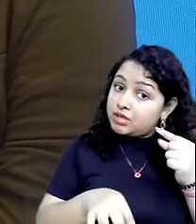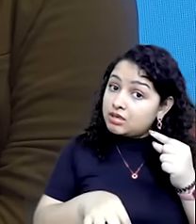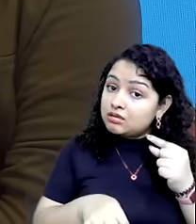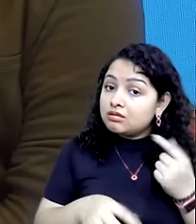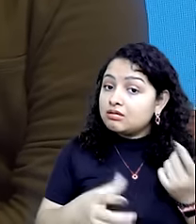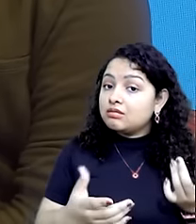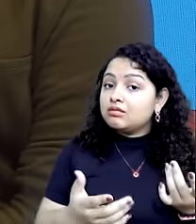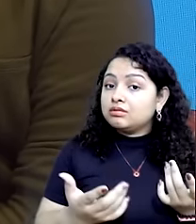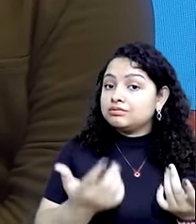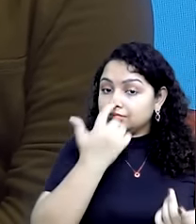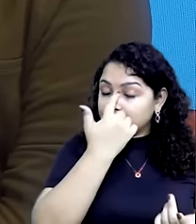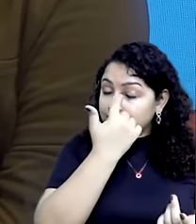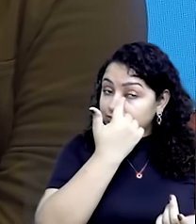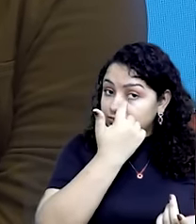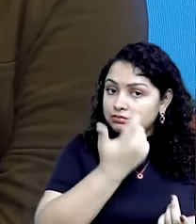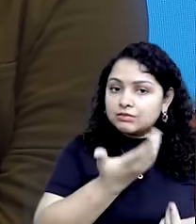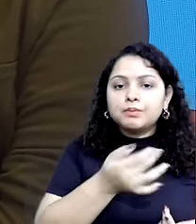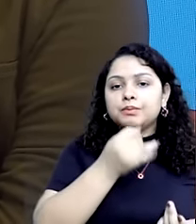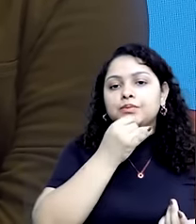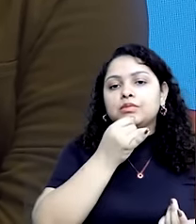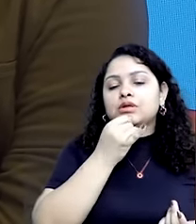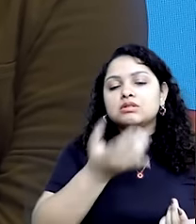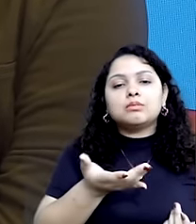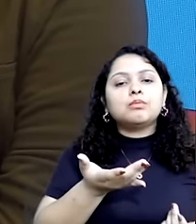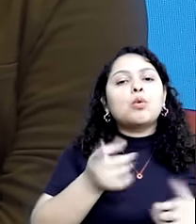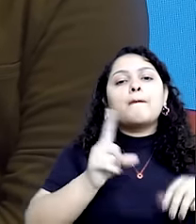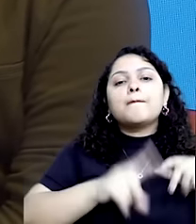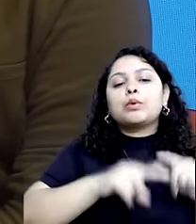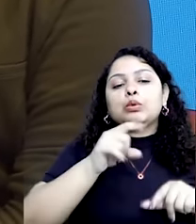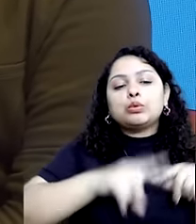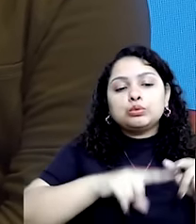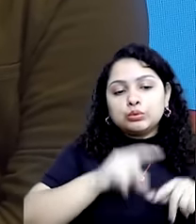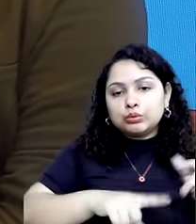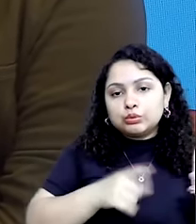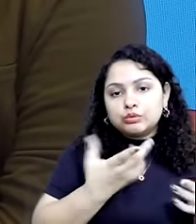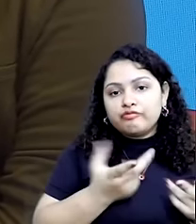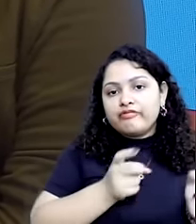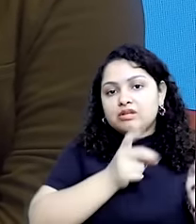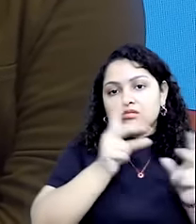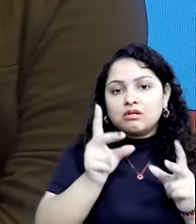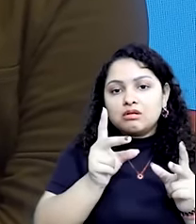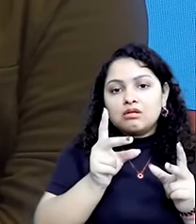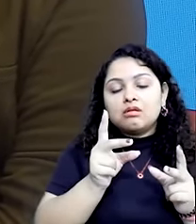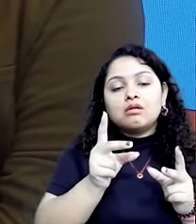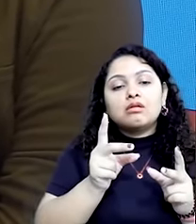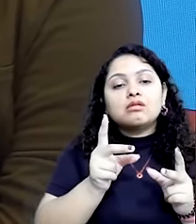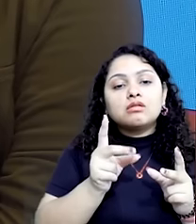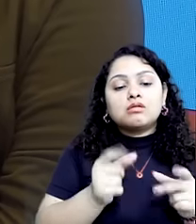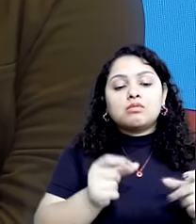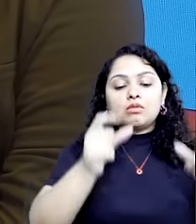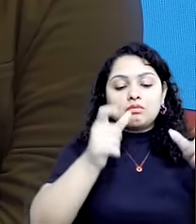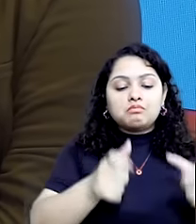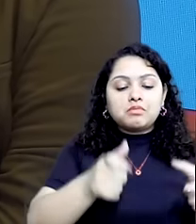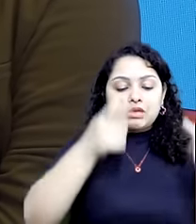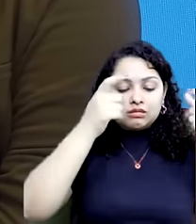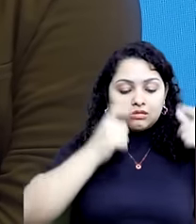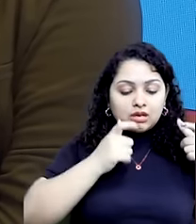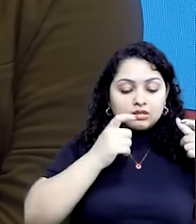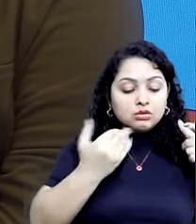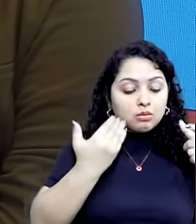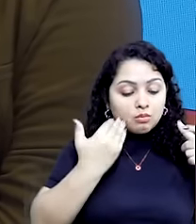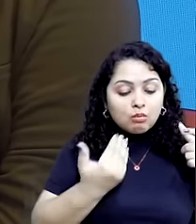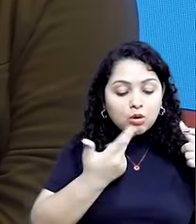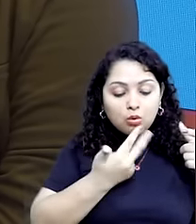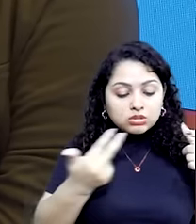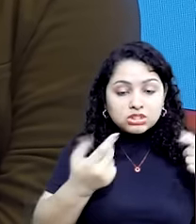relevância não adianta nada eu tá o meu eu vender um quer vender um produto e colocar um negócio ali para enfeitar que não tem nada a ver com